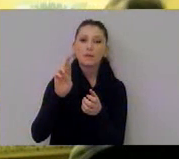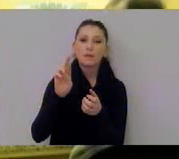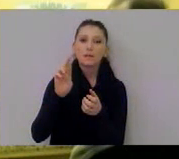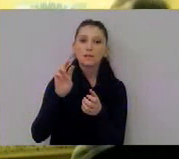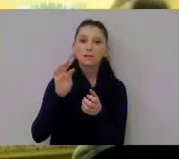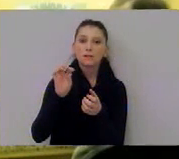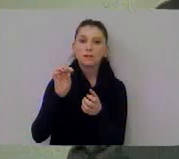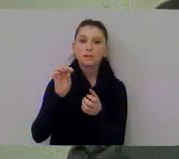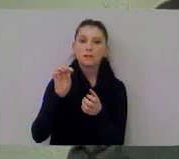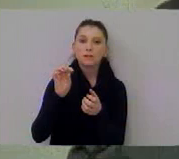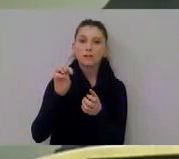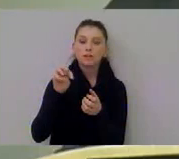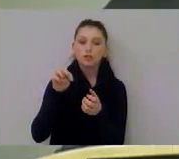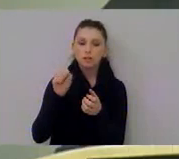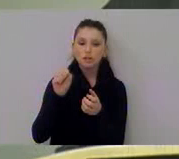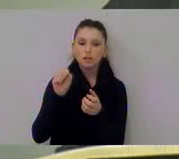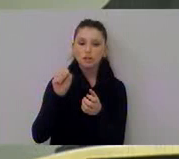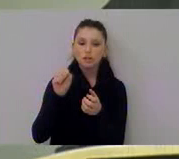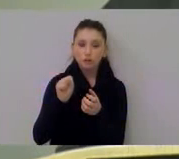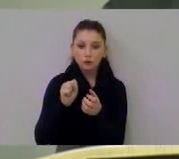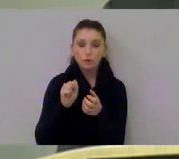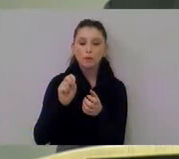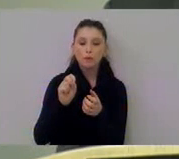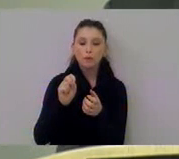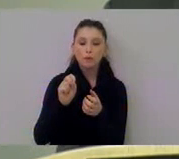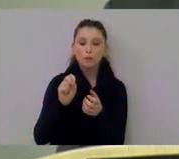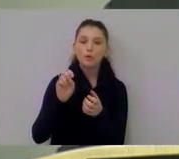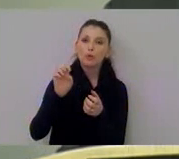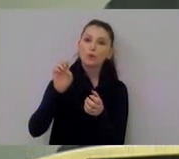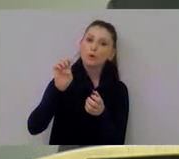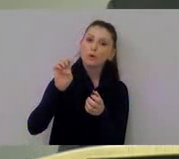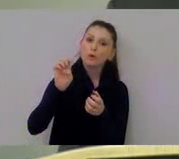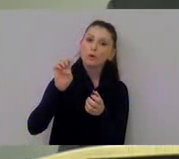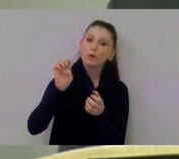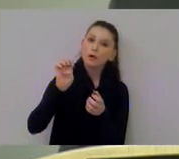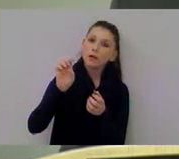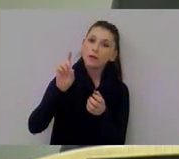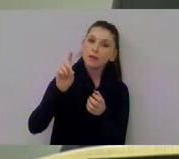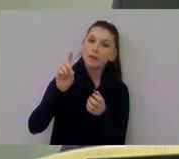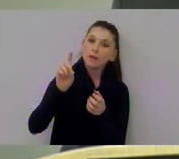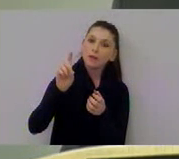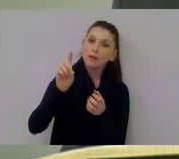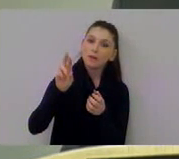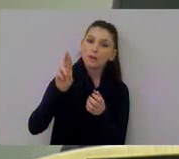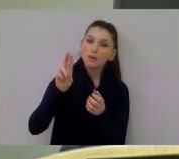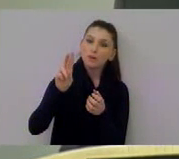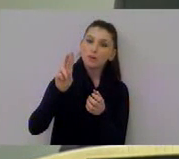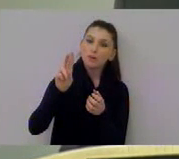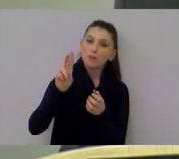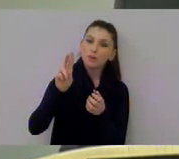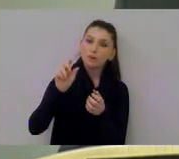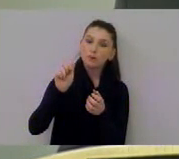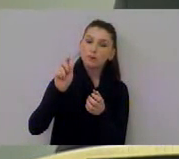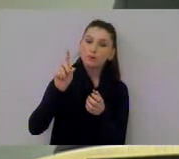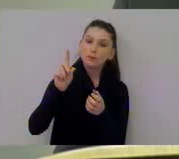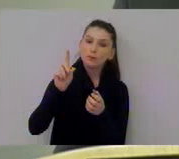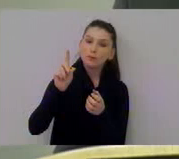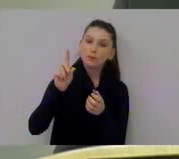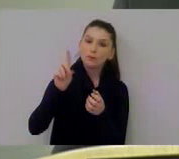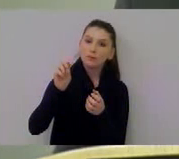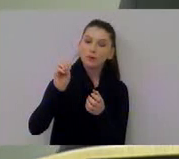que está hoje pela primeira vez assistindo uma sessão.